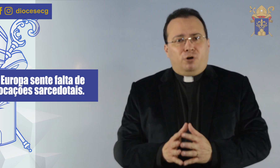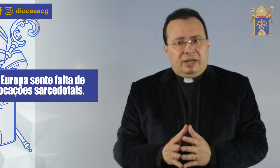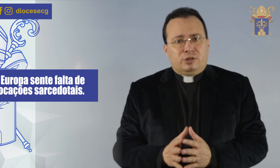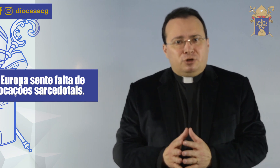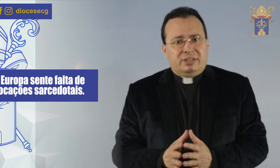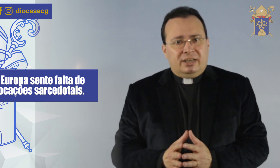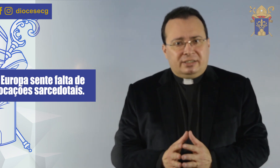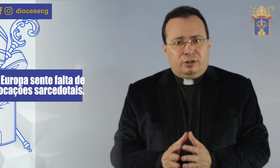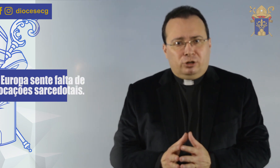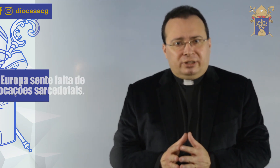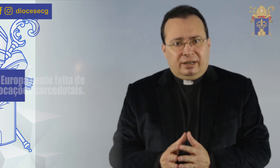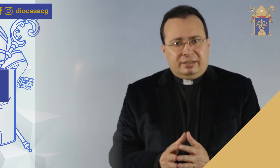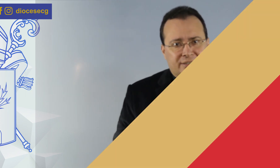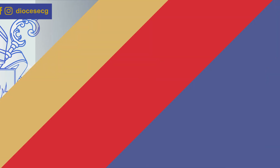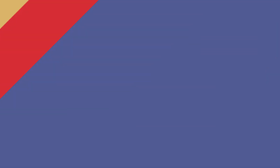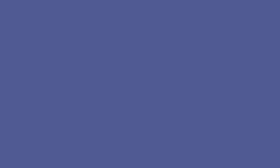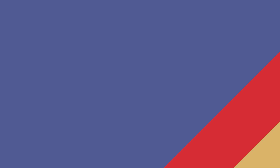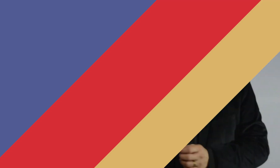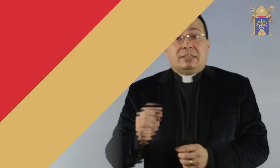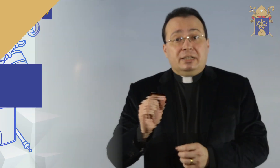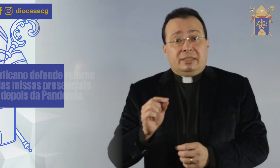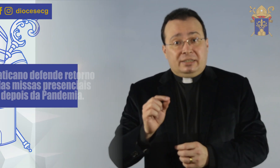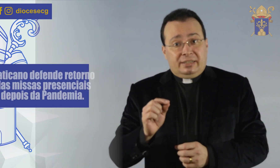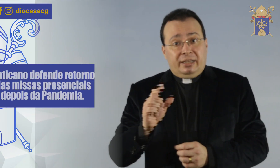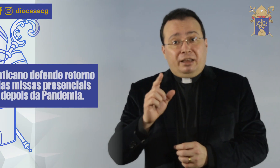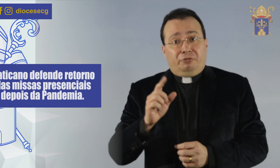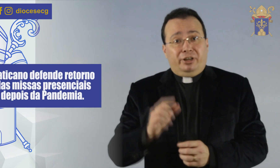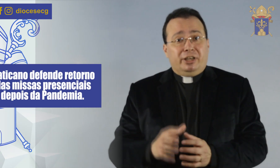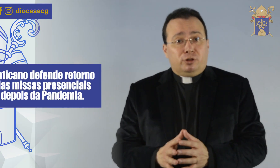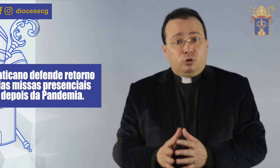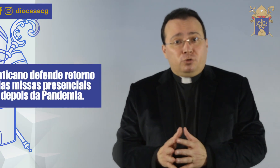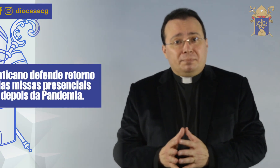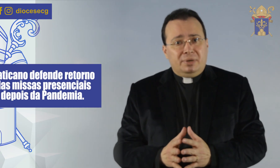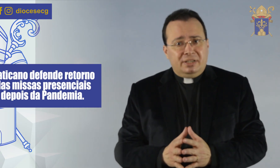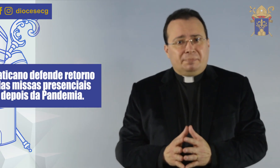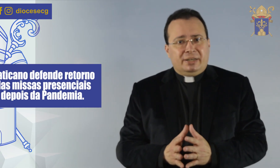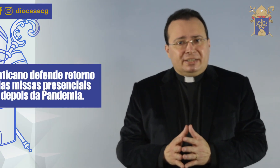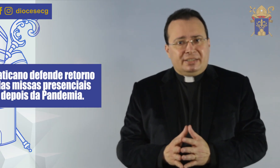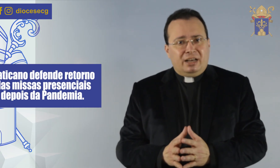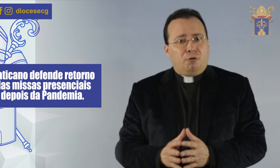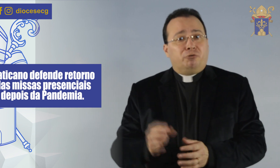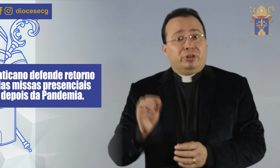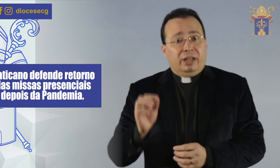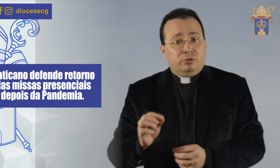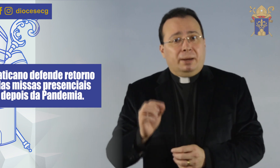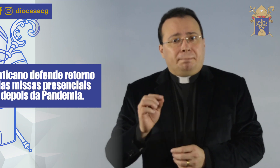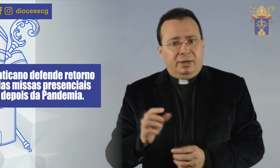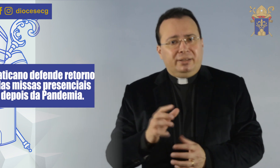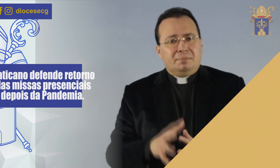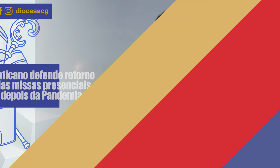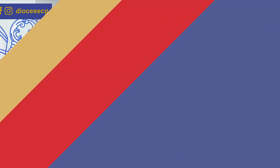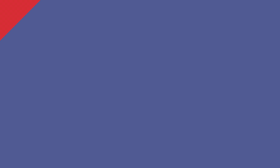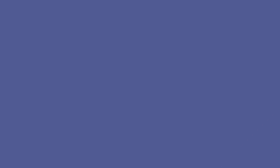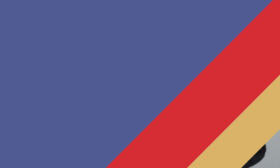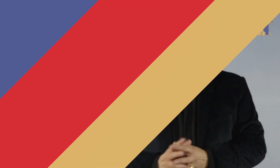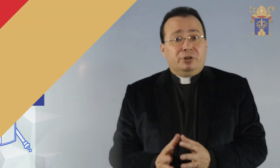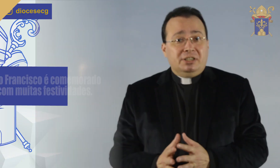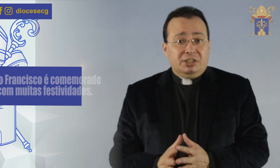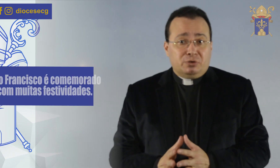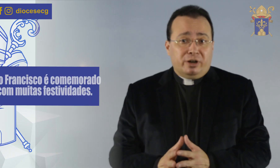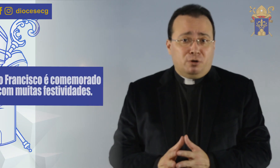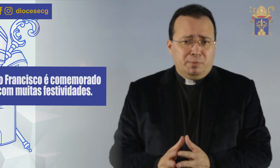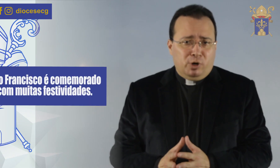de vocações sacerdotais. Santa Sé defende retorno à missa presencial ao final da pandemia.